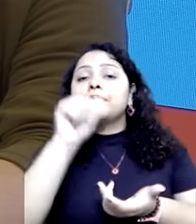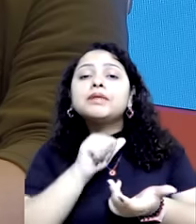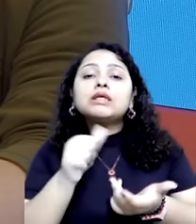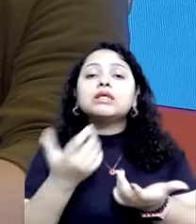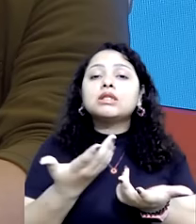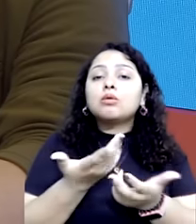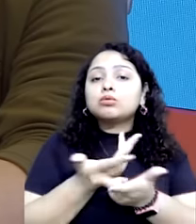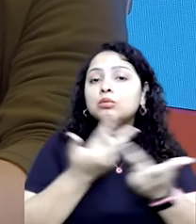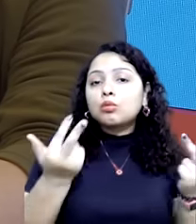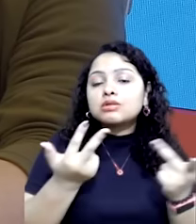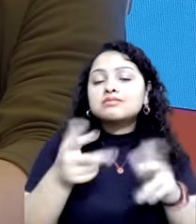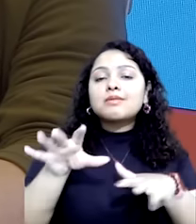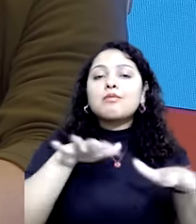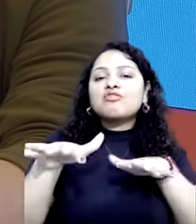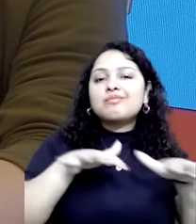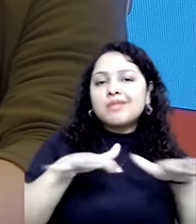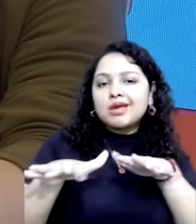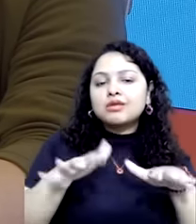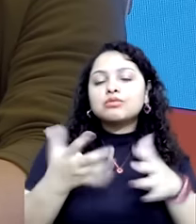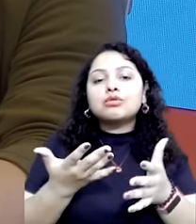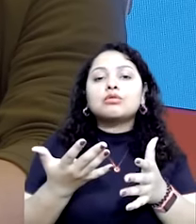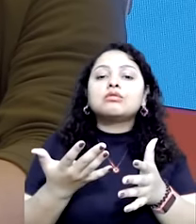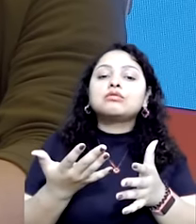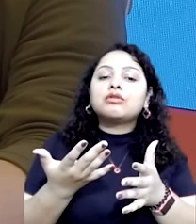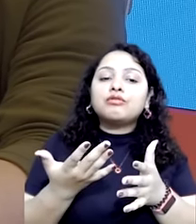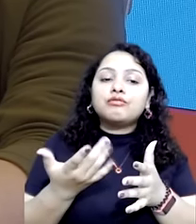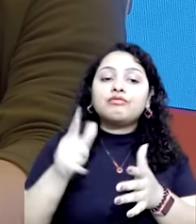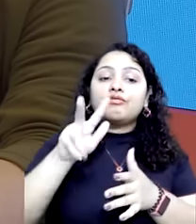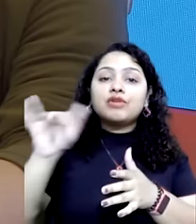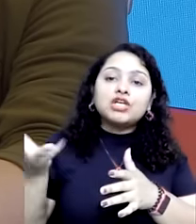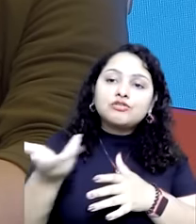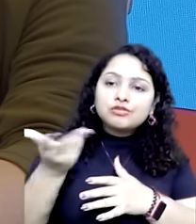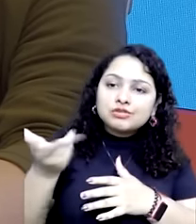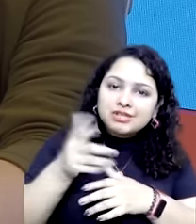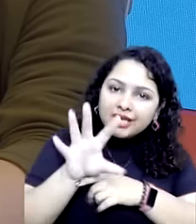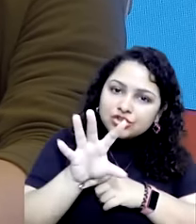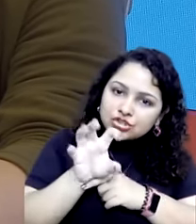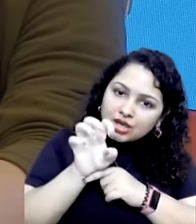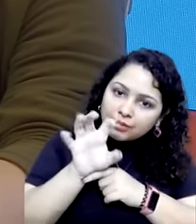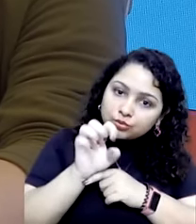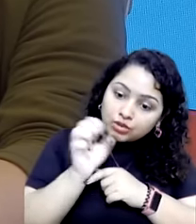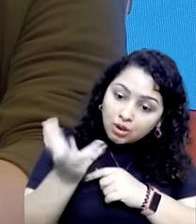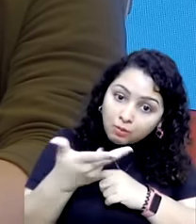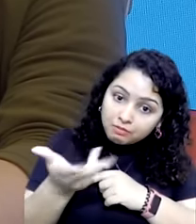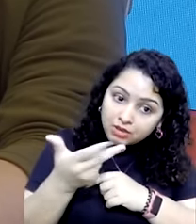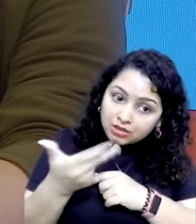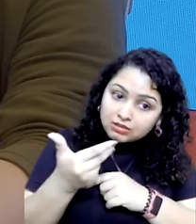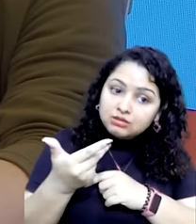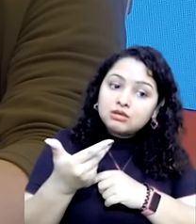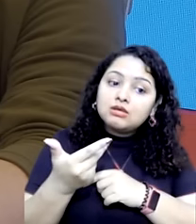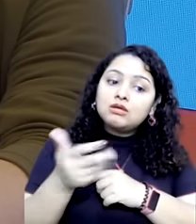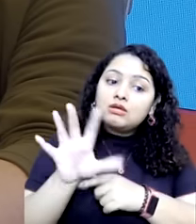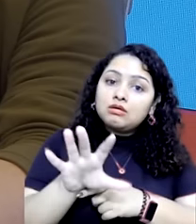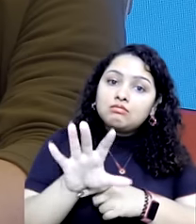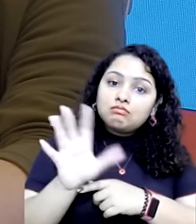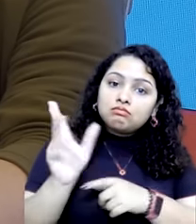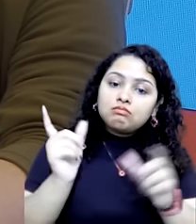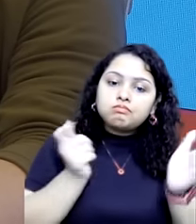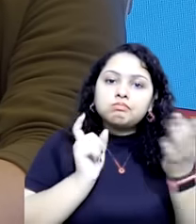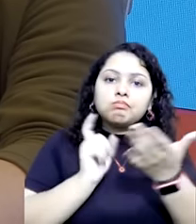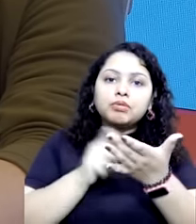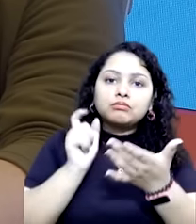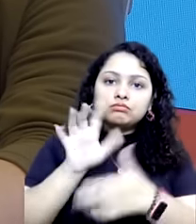alguma coisa que tenha movimento um chá Caino alguma coisa vai lá na velocidade de captura aumenta porque é aquela coisa assim Bateu já clicou já